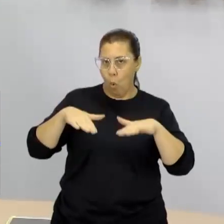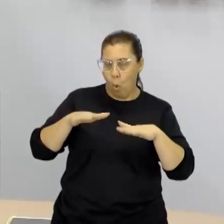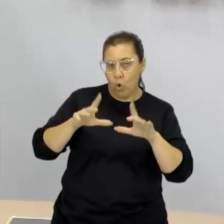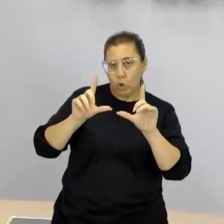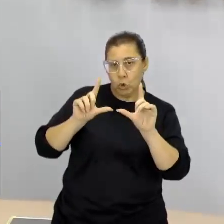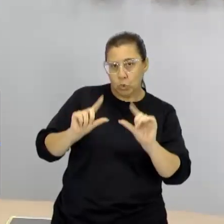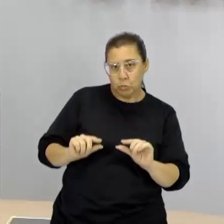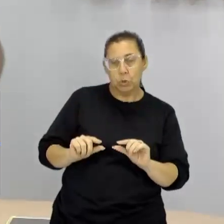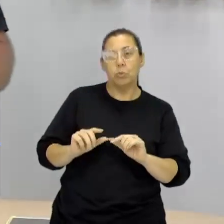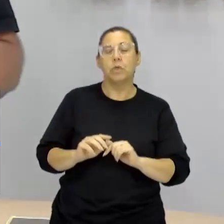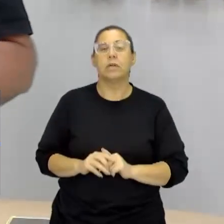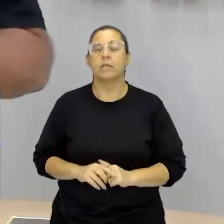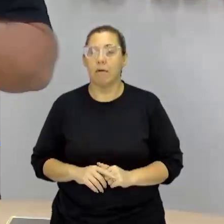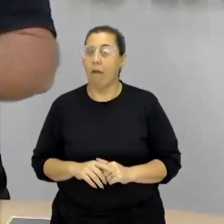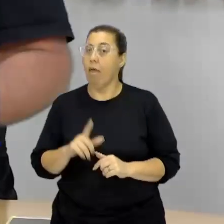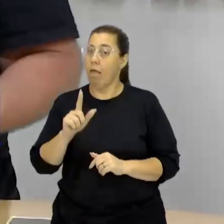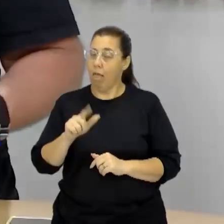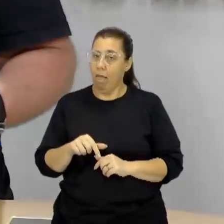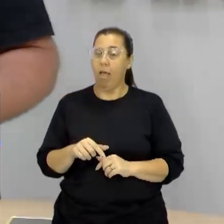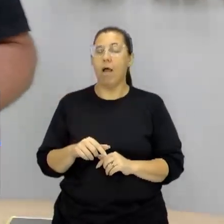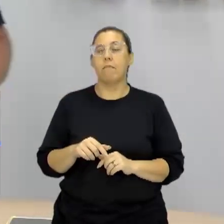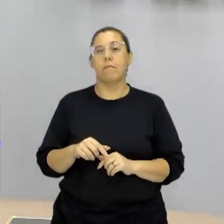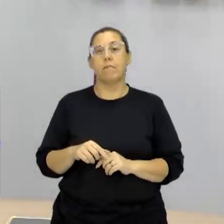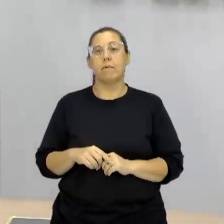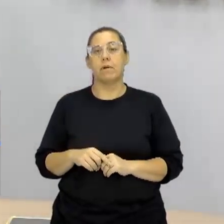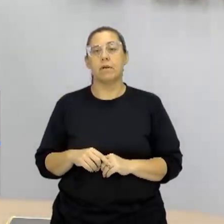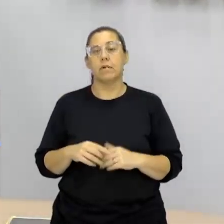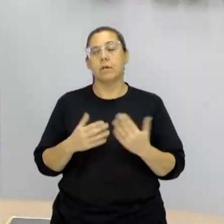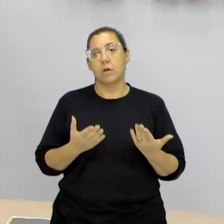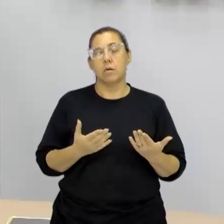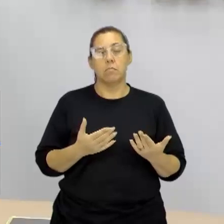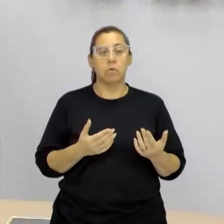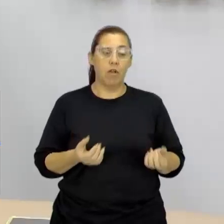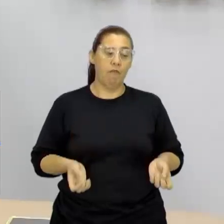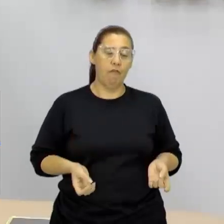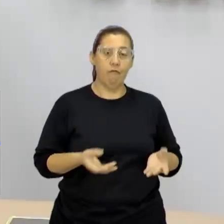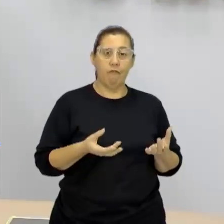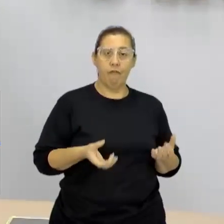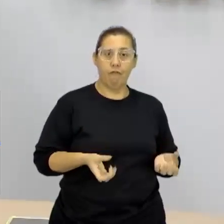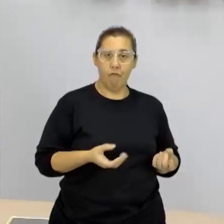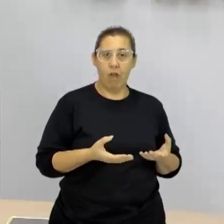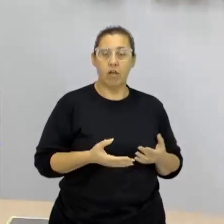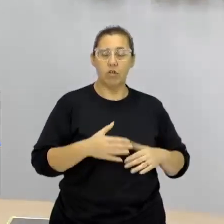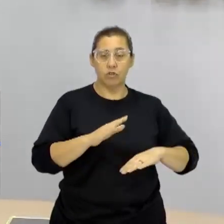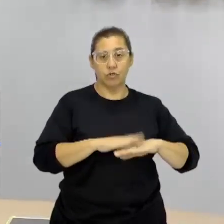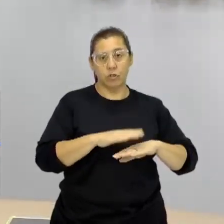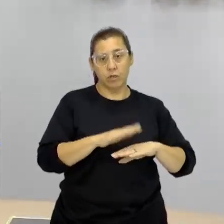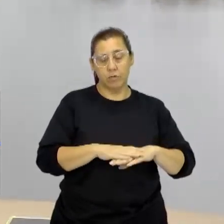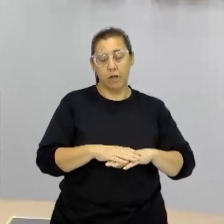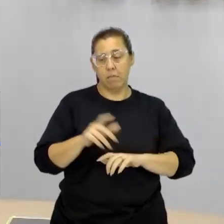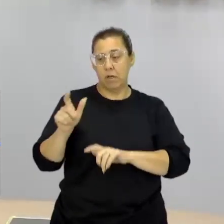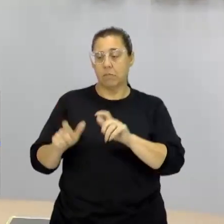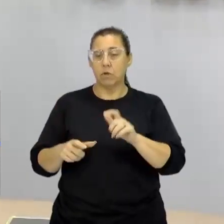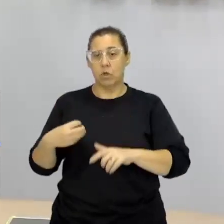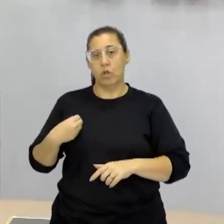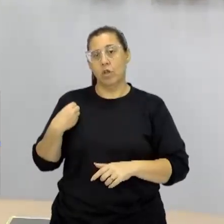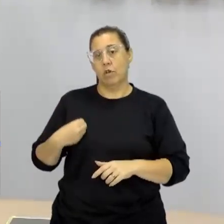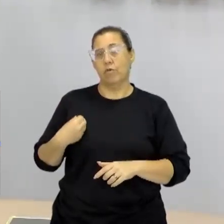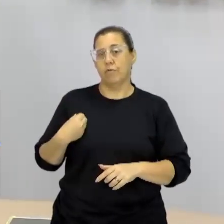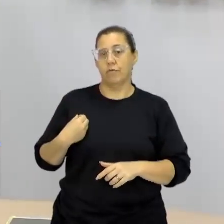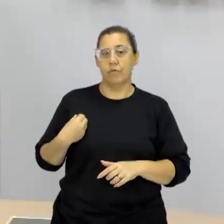o excedente que eles produzem, eles acabam vendendo, né, para populações que vivem aí ao